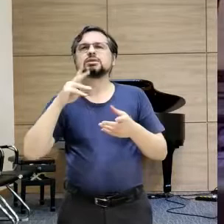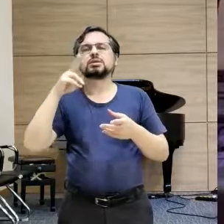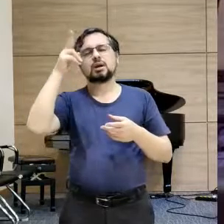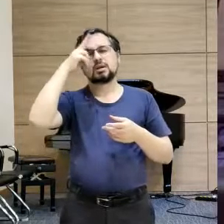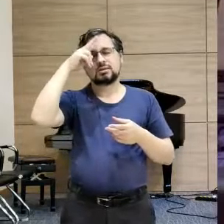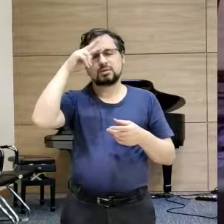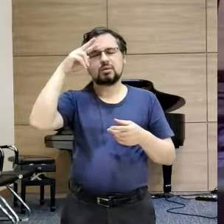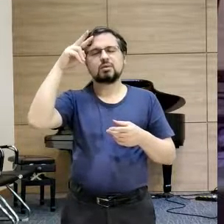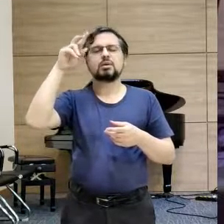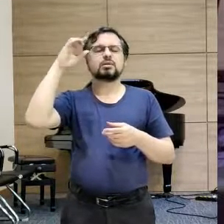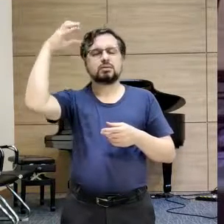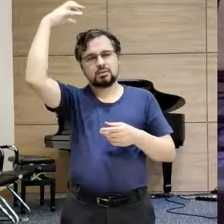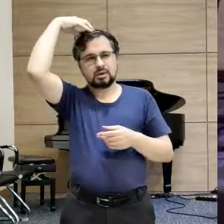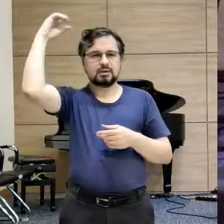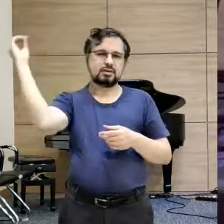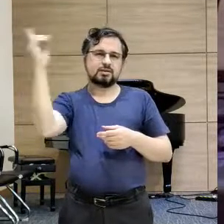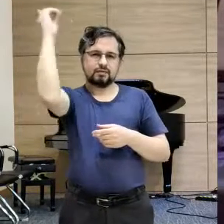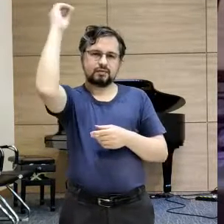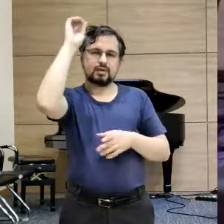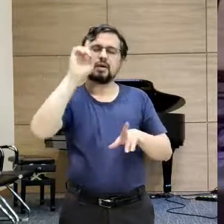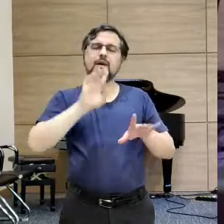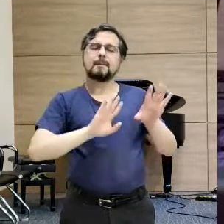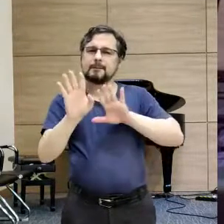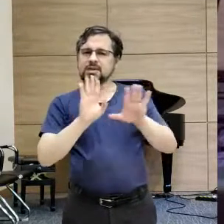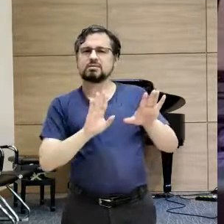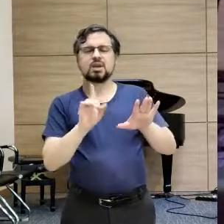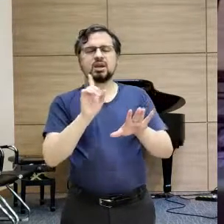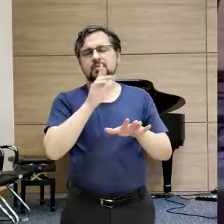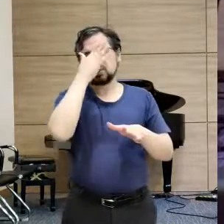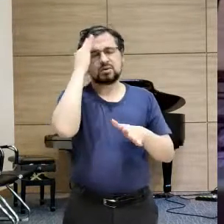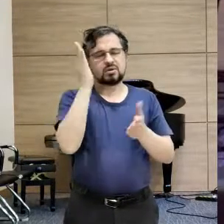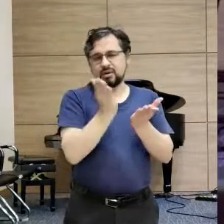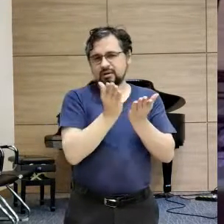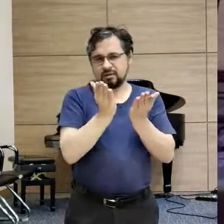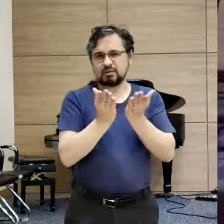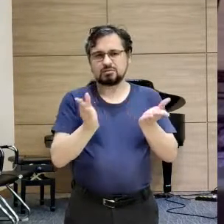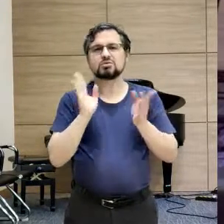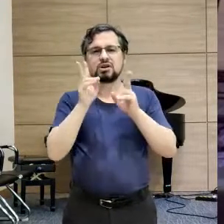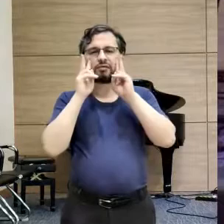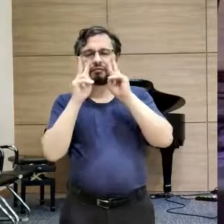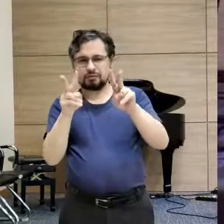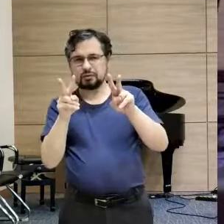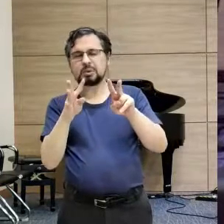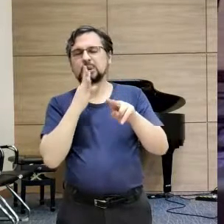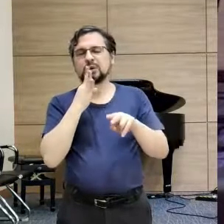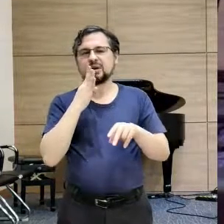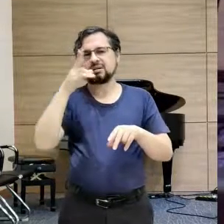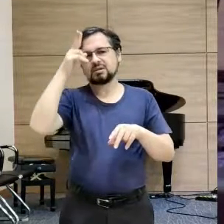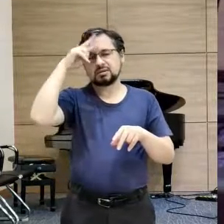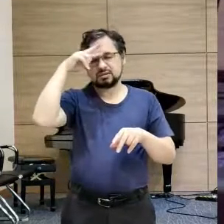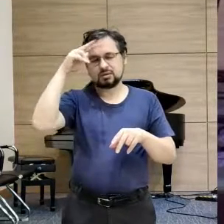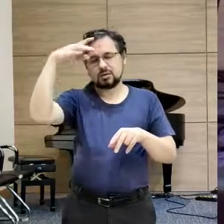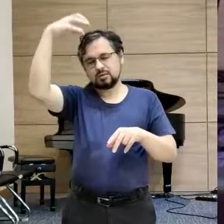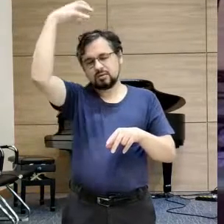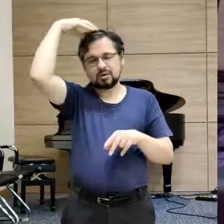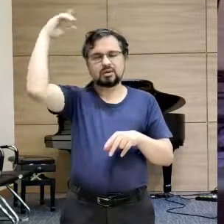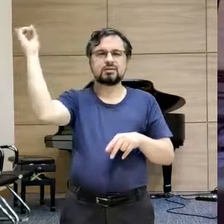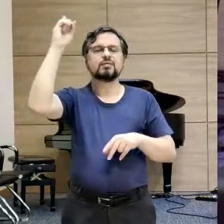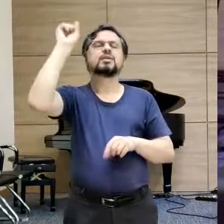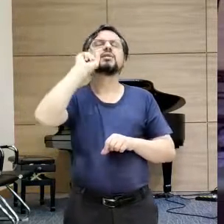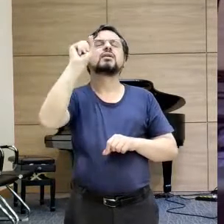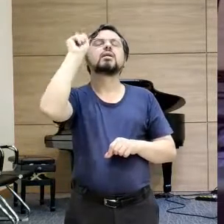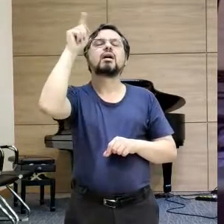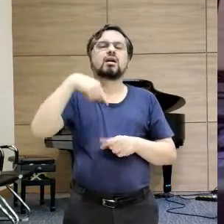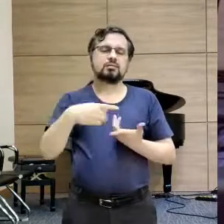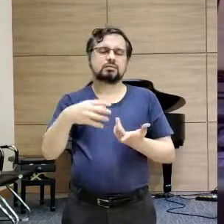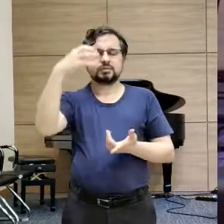não sejam cristãos de maneira operacional, mas todo o ocidente da terra ouviu falar do rei Davi. Quem foi o rei Davi? O